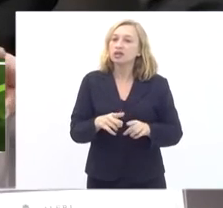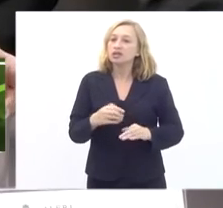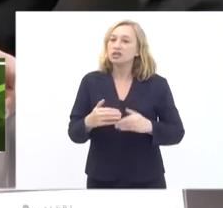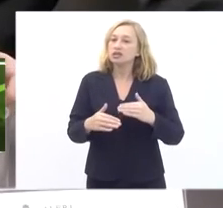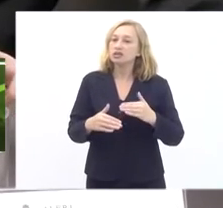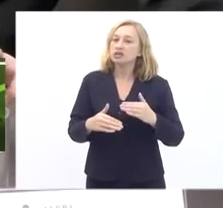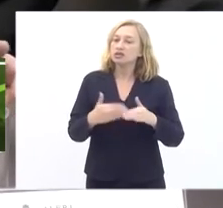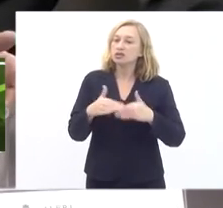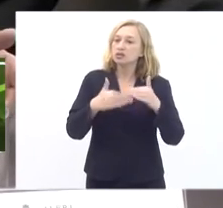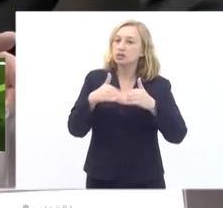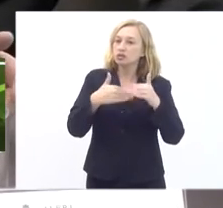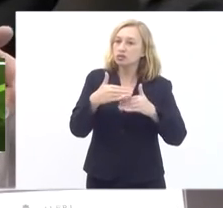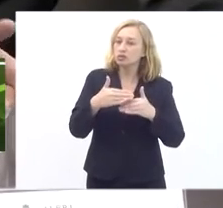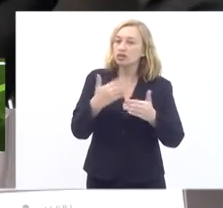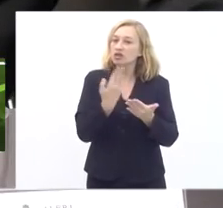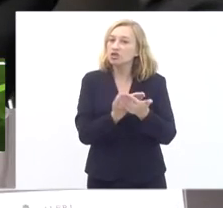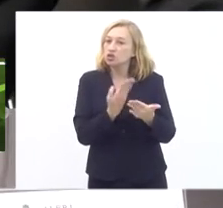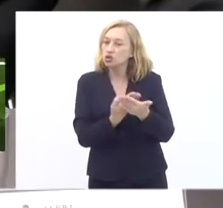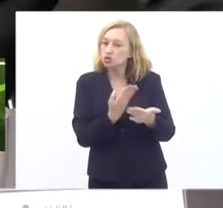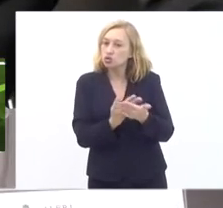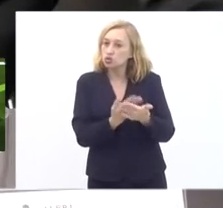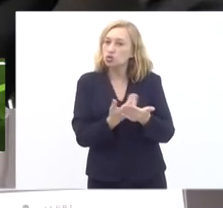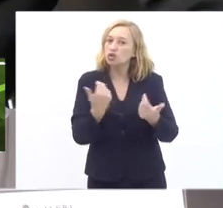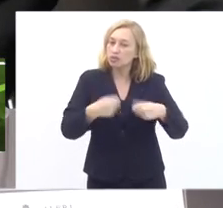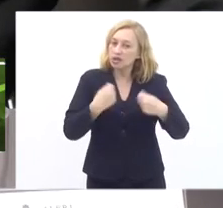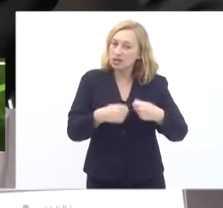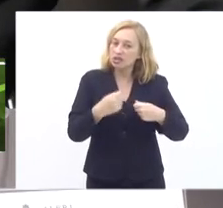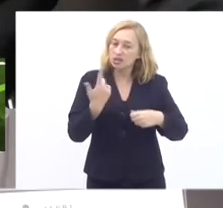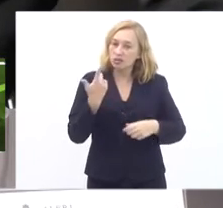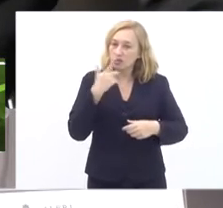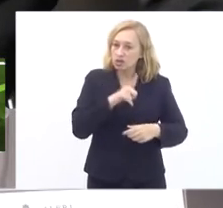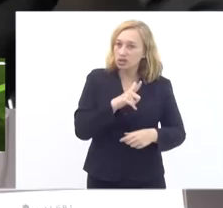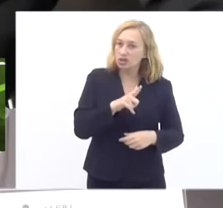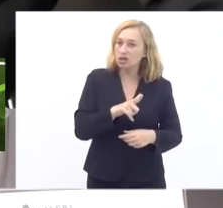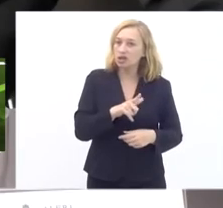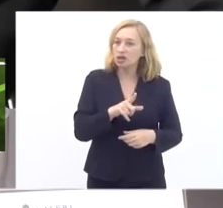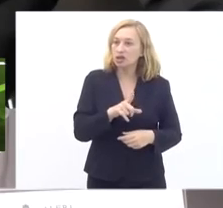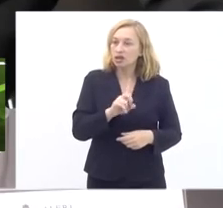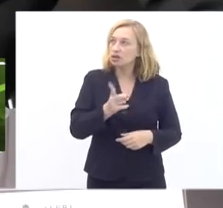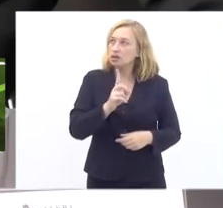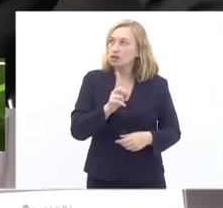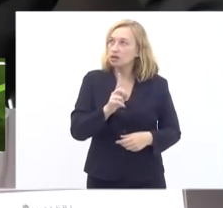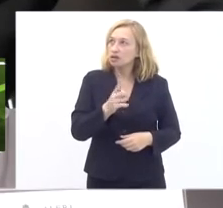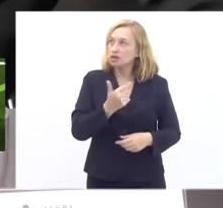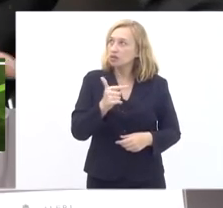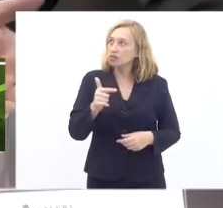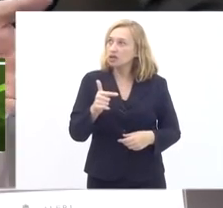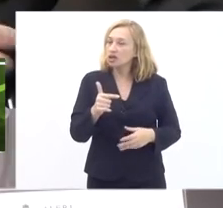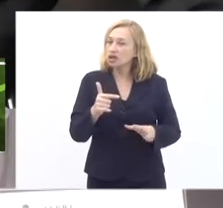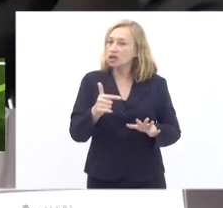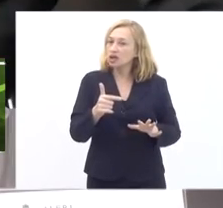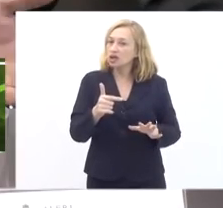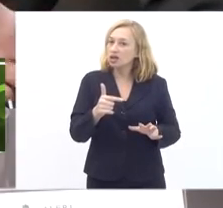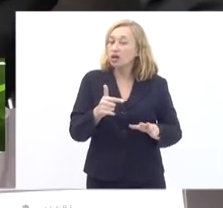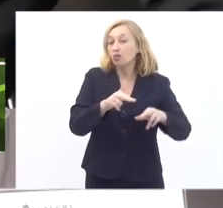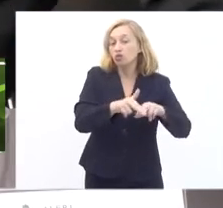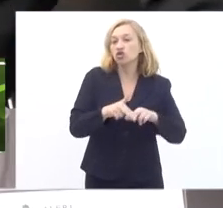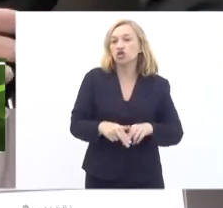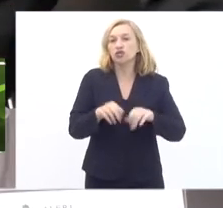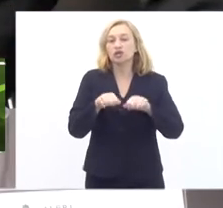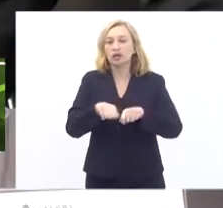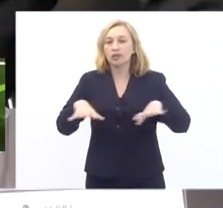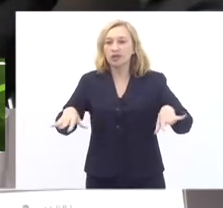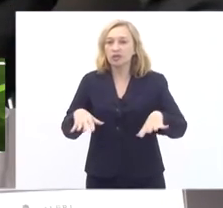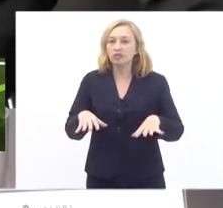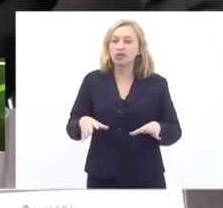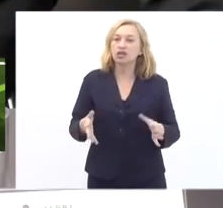demanda uma série de estudos que precisam ser alcançados e que não têm ou não contam, inclusive em razão da pandemia, que